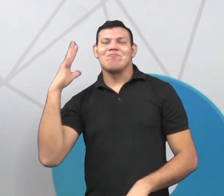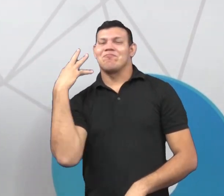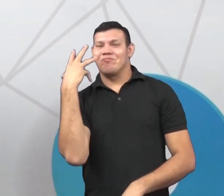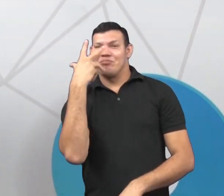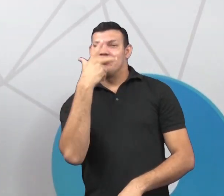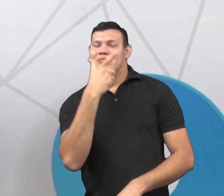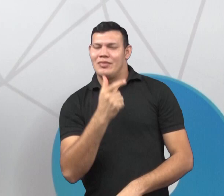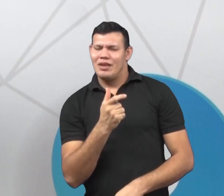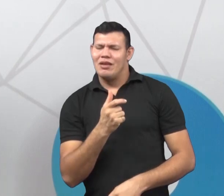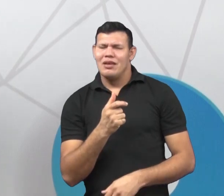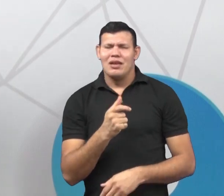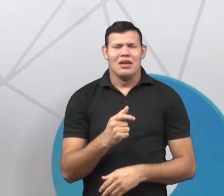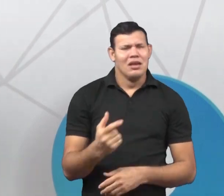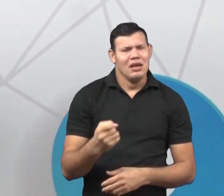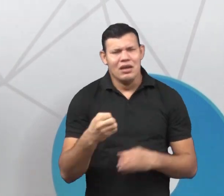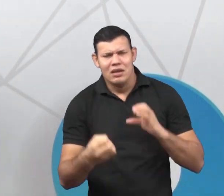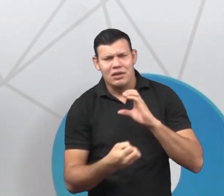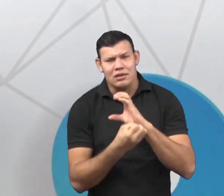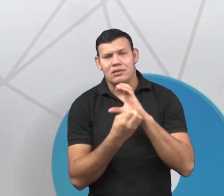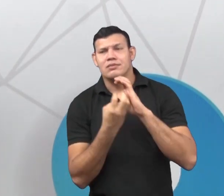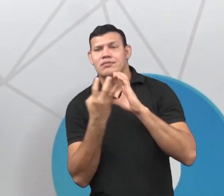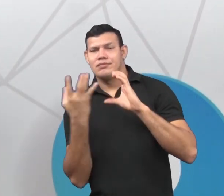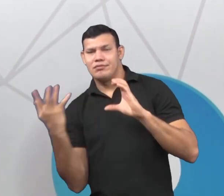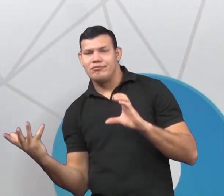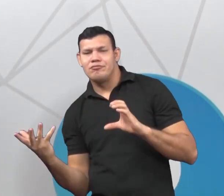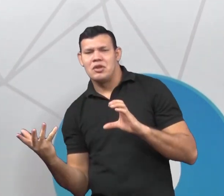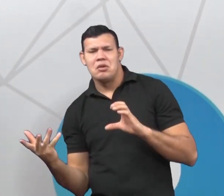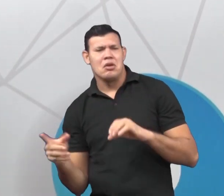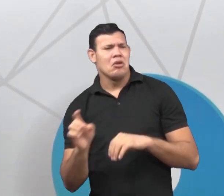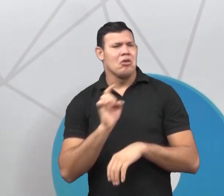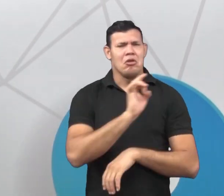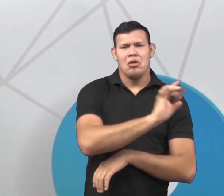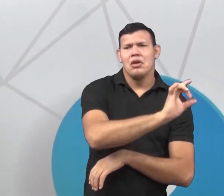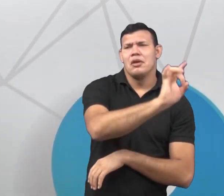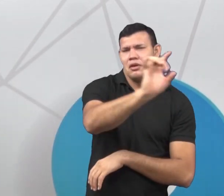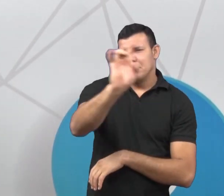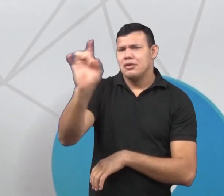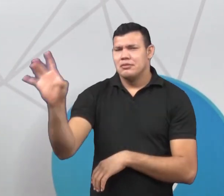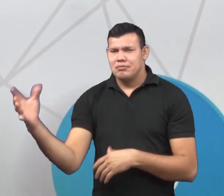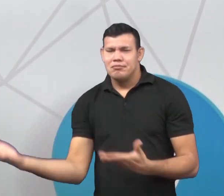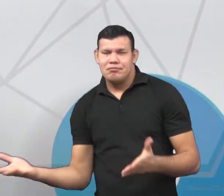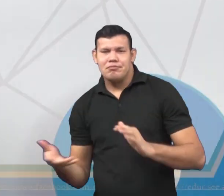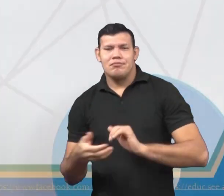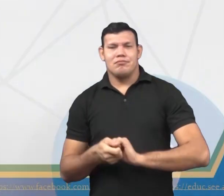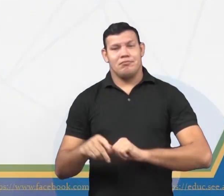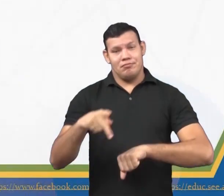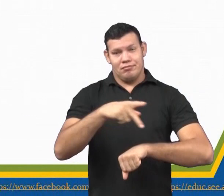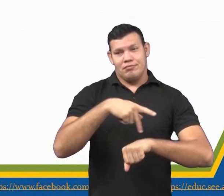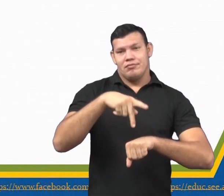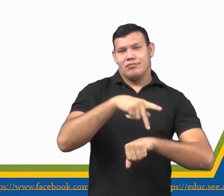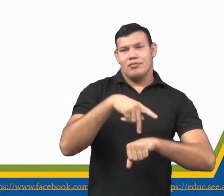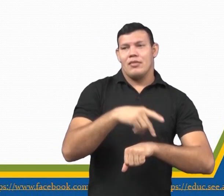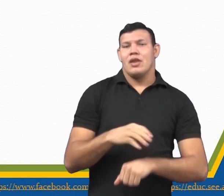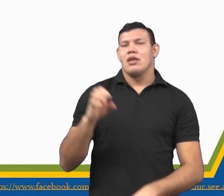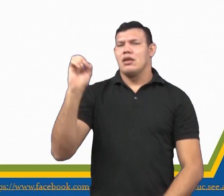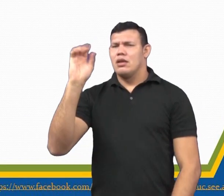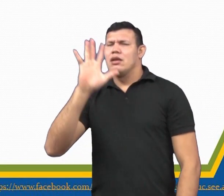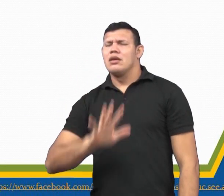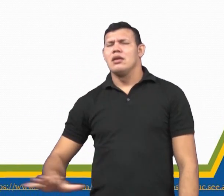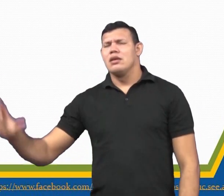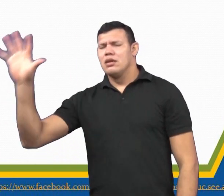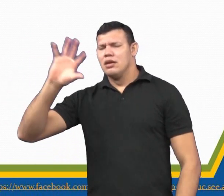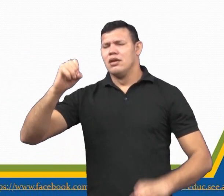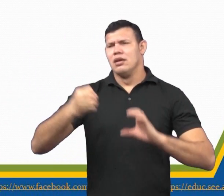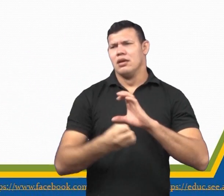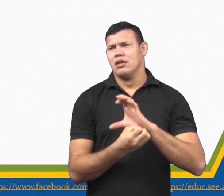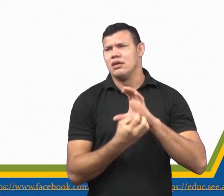suas peculiaridades, assim como acontece também em outros continentes. A Oceania tem uma característica de